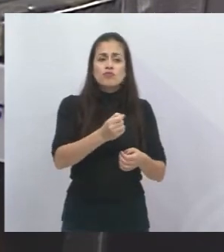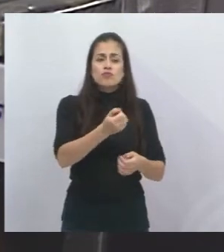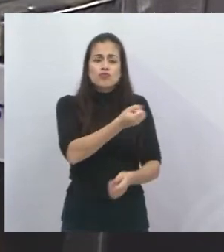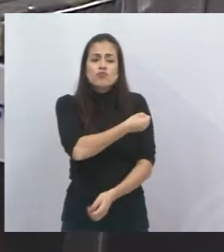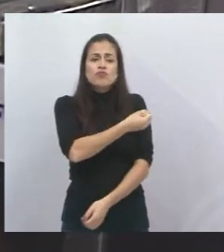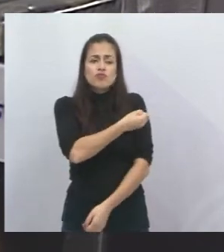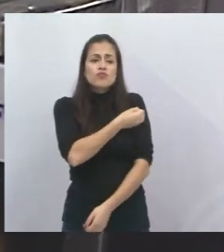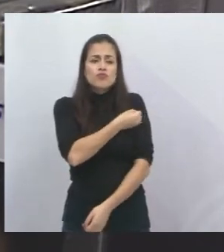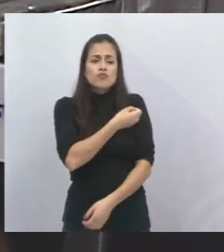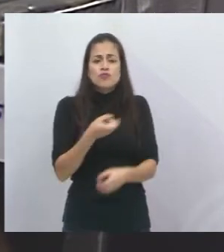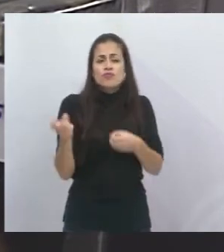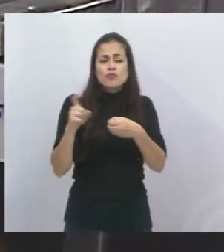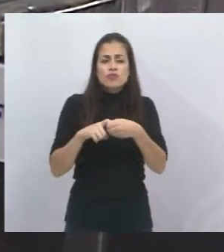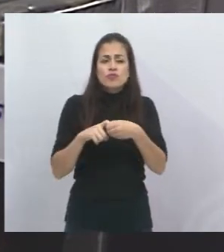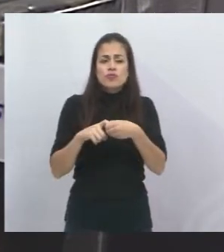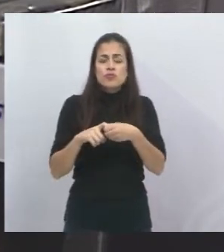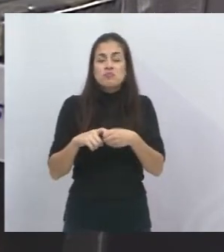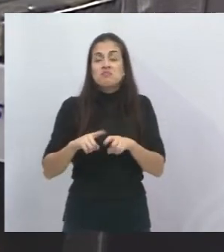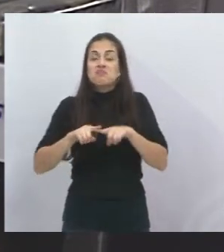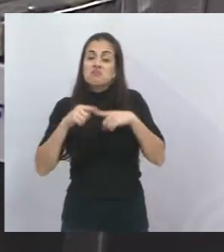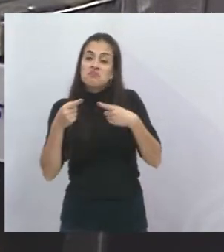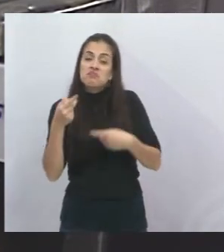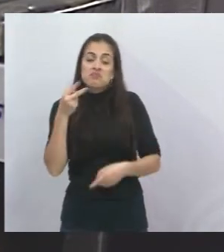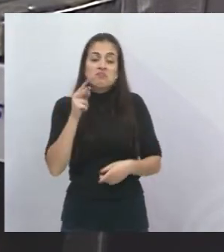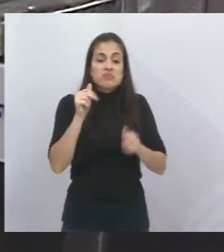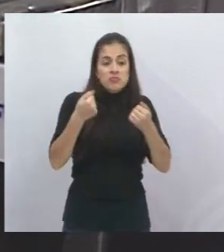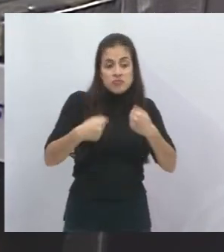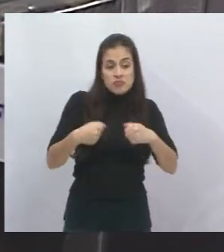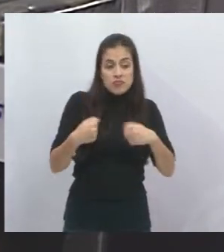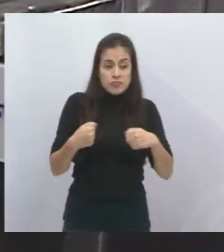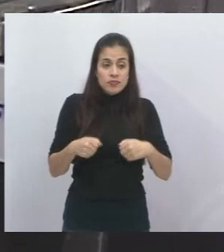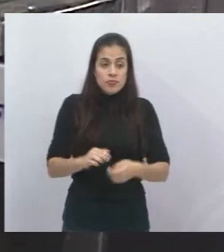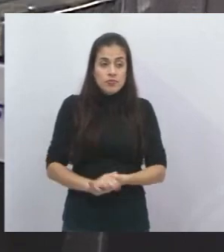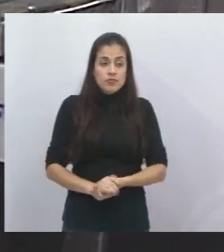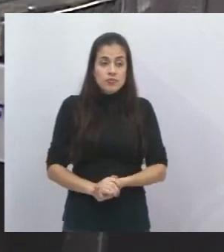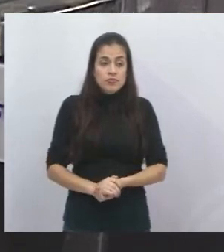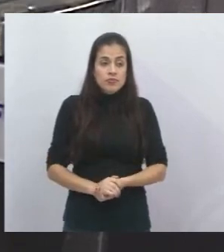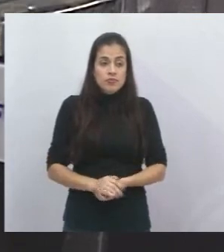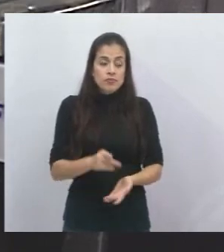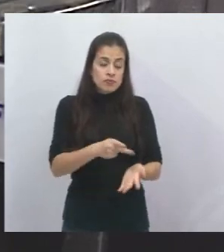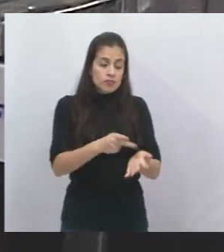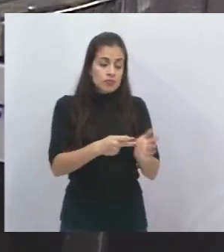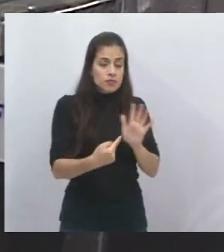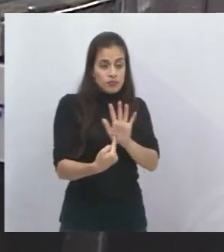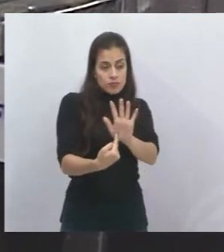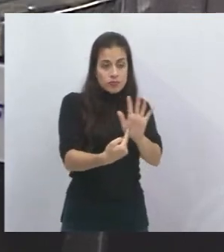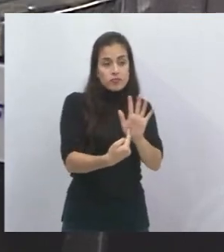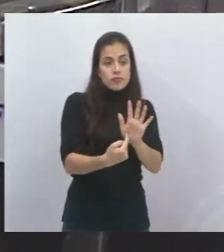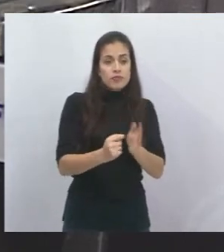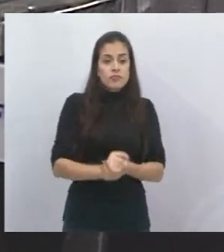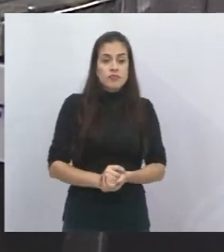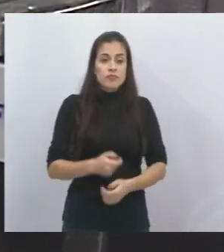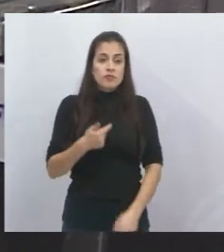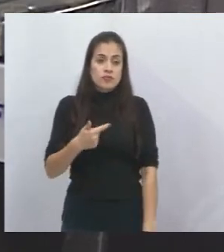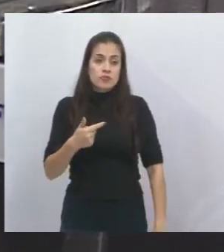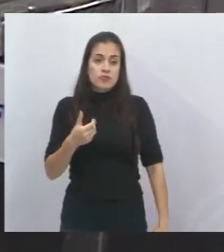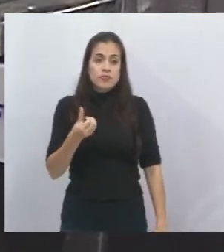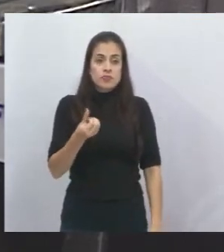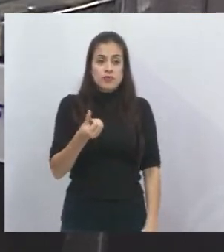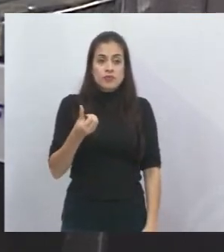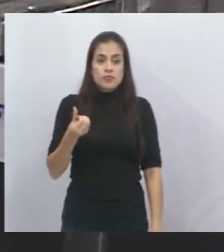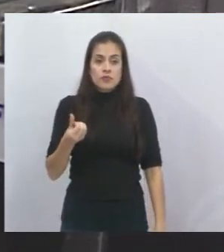vejo que é necessário, para a gente colocar algumas verdades na mesa. Nós estamos falando de